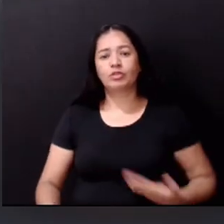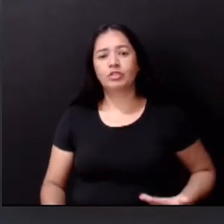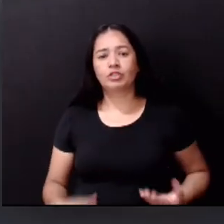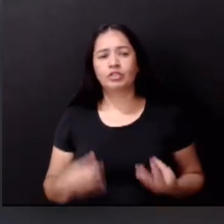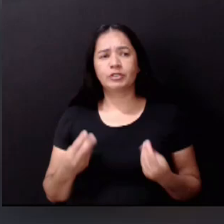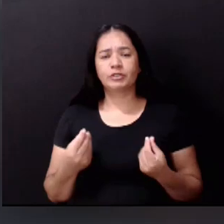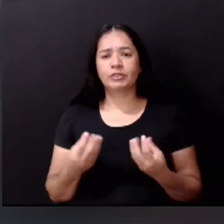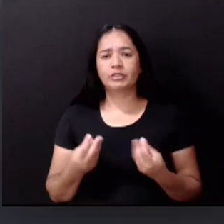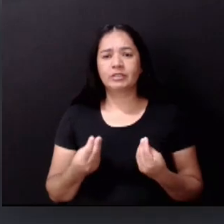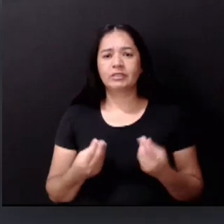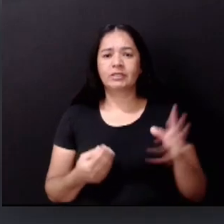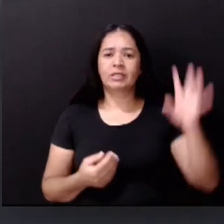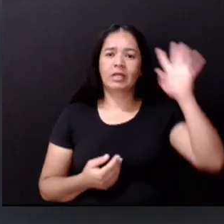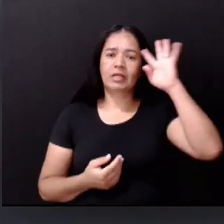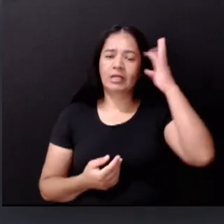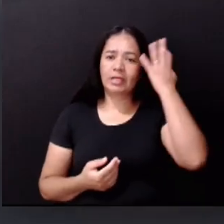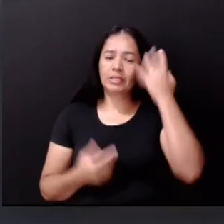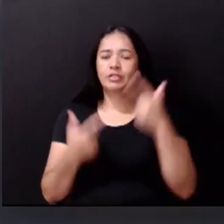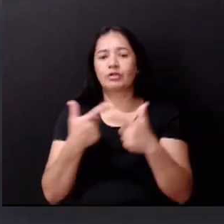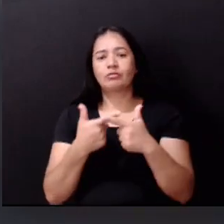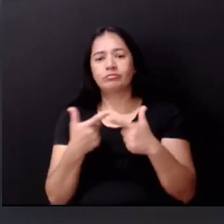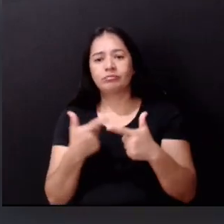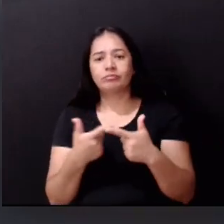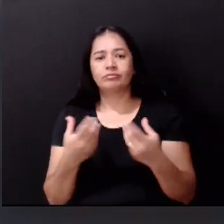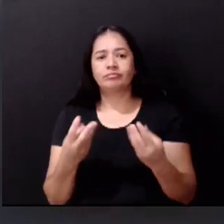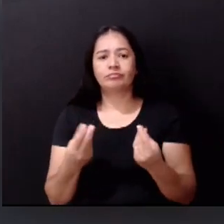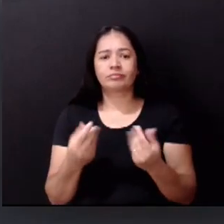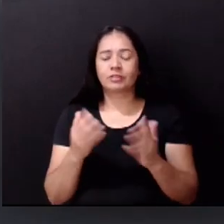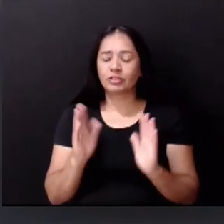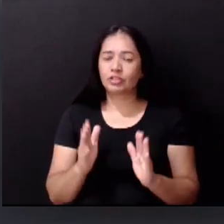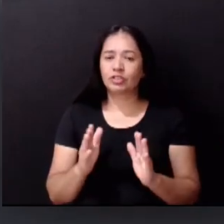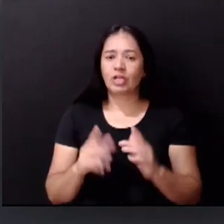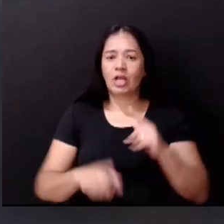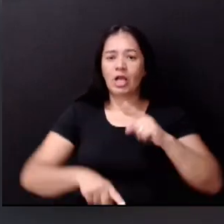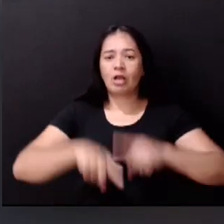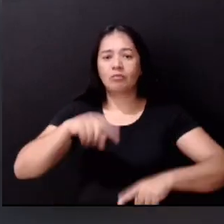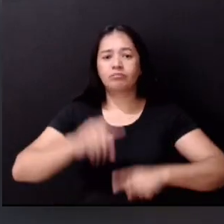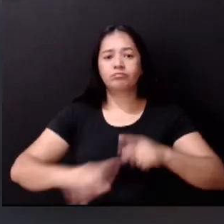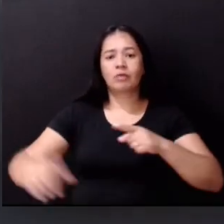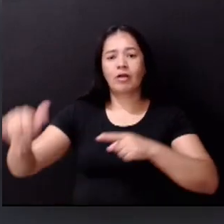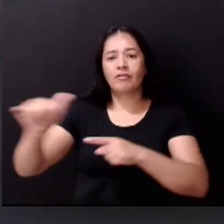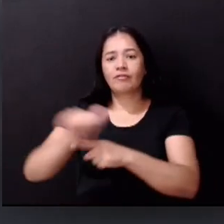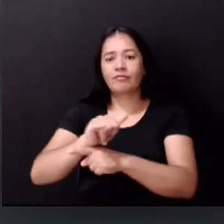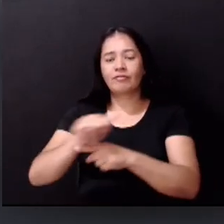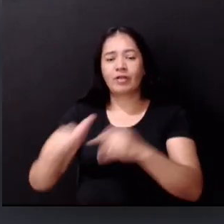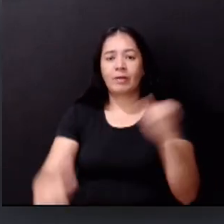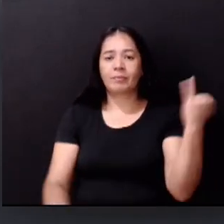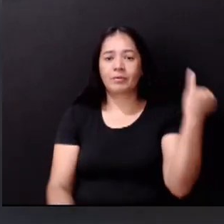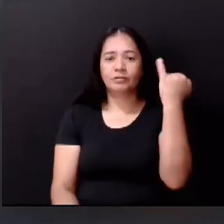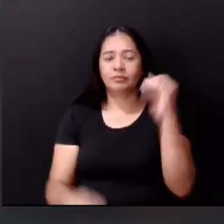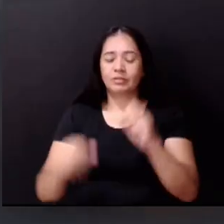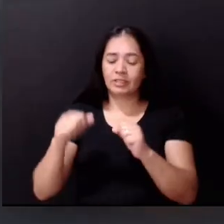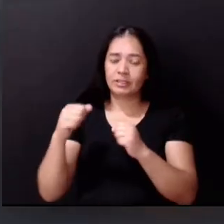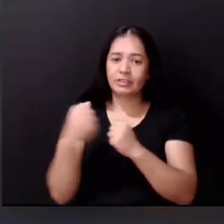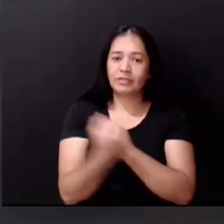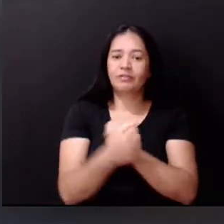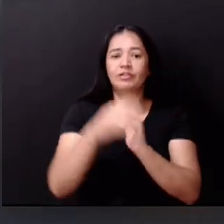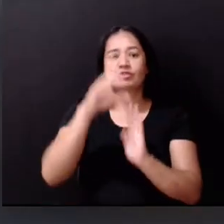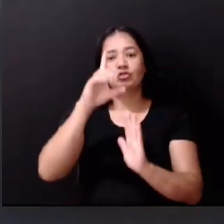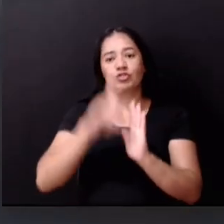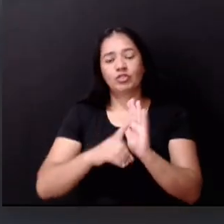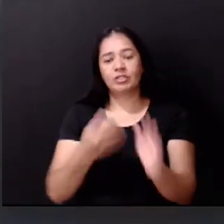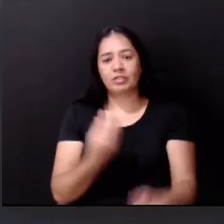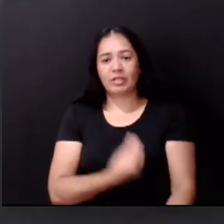esses problemas, vem como um instrumento muito importante na defesa do direito das vidas das mulheres. E